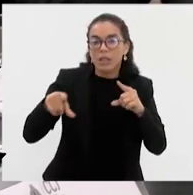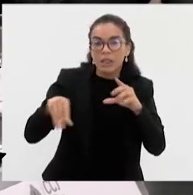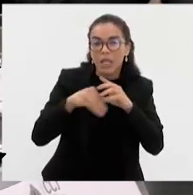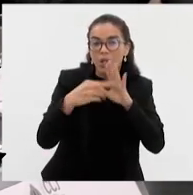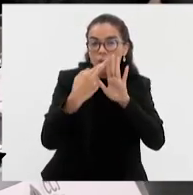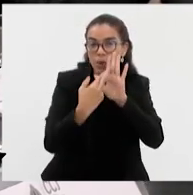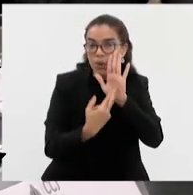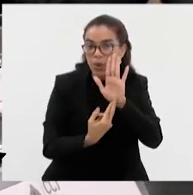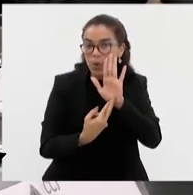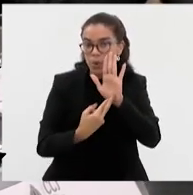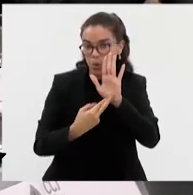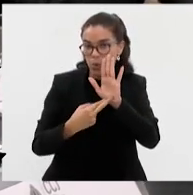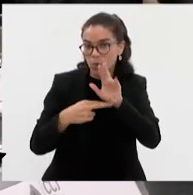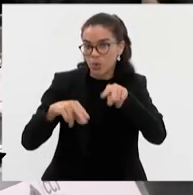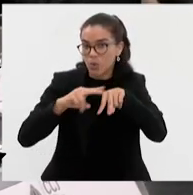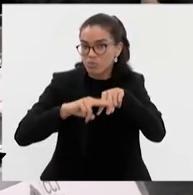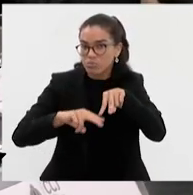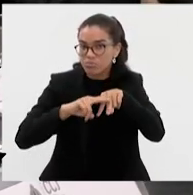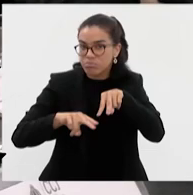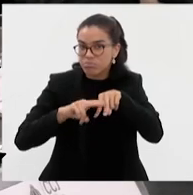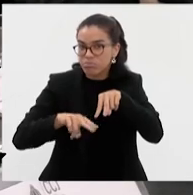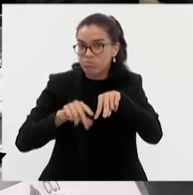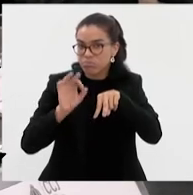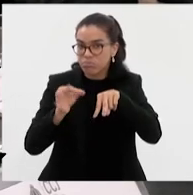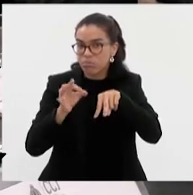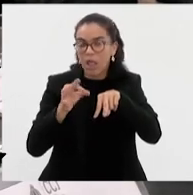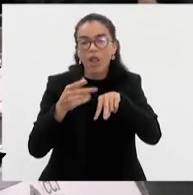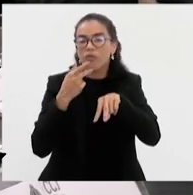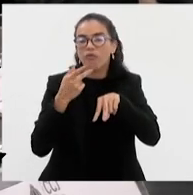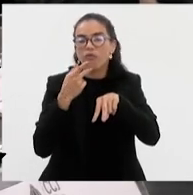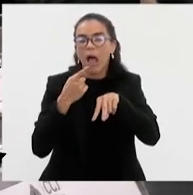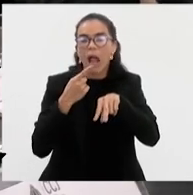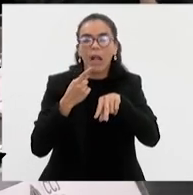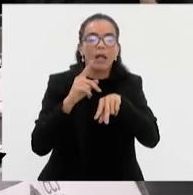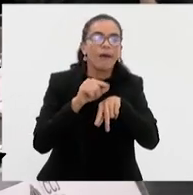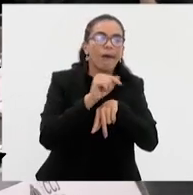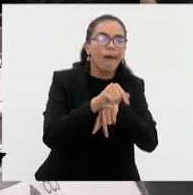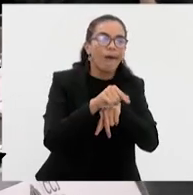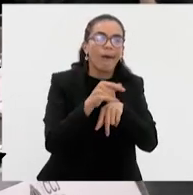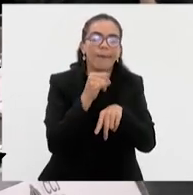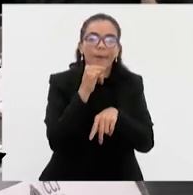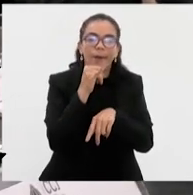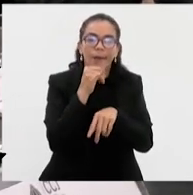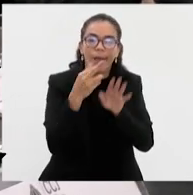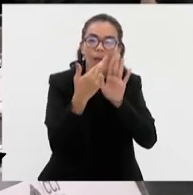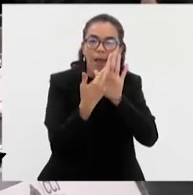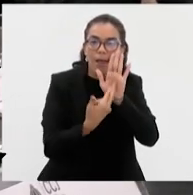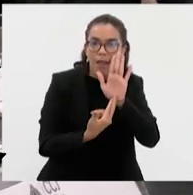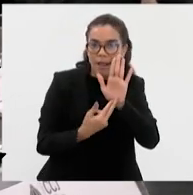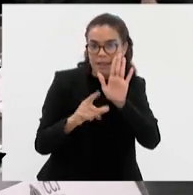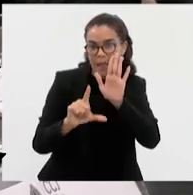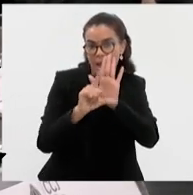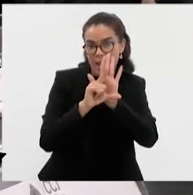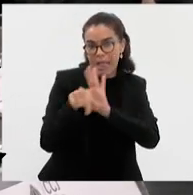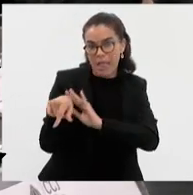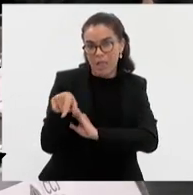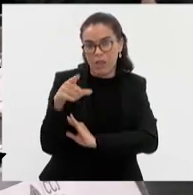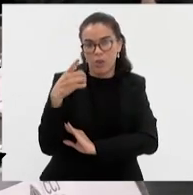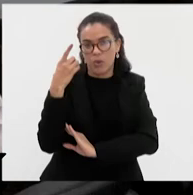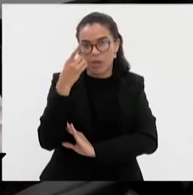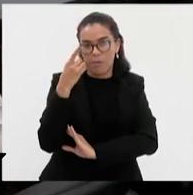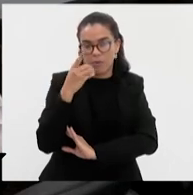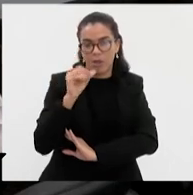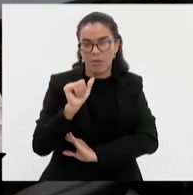critério do sexo biológico. Essa é a regulamentação do COI. Ela não difere do que dispõe a lei do deputado Rodrigo Amorim.